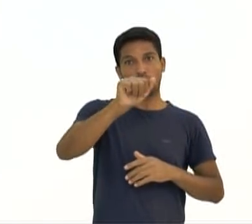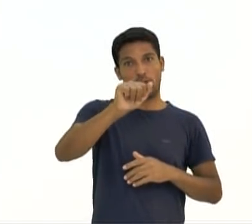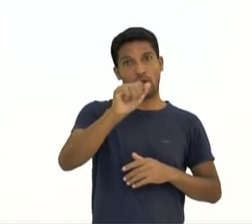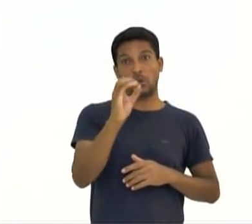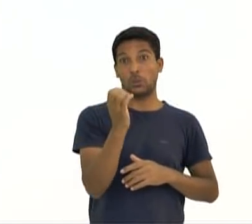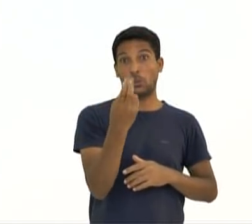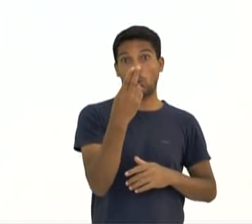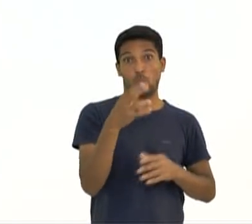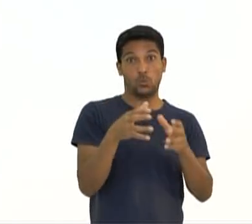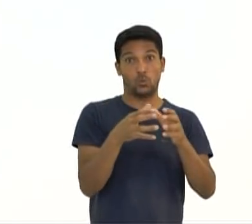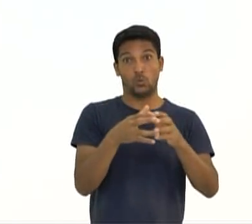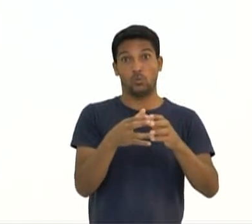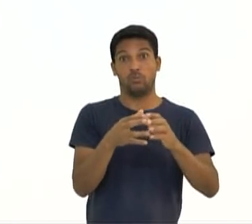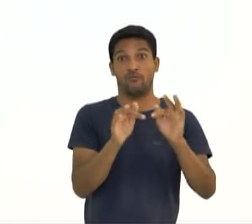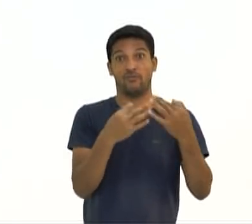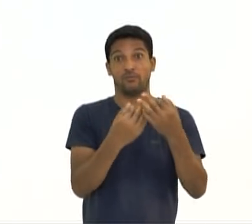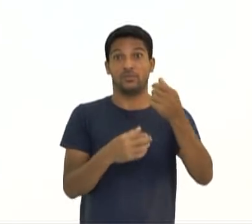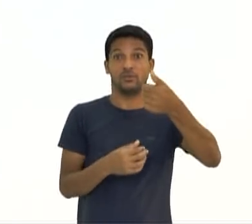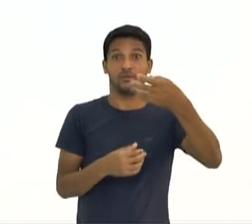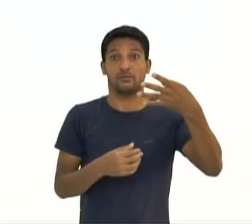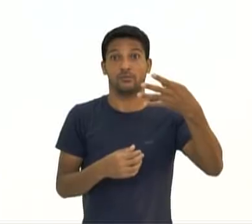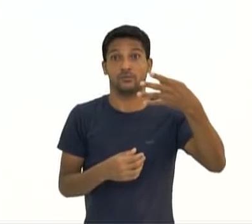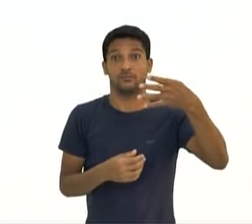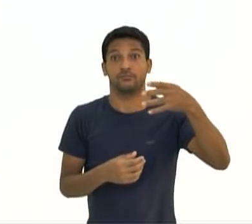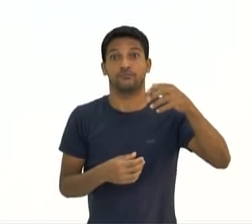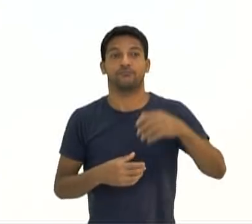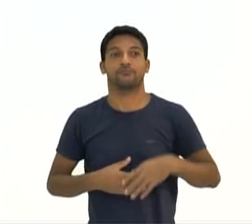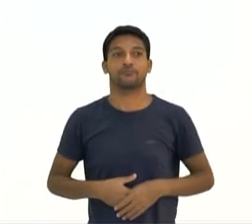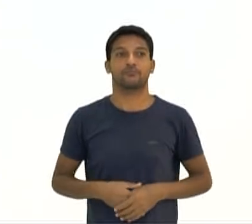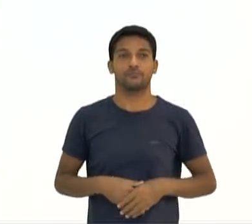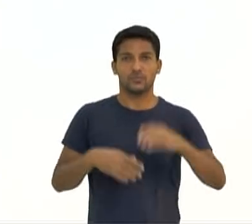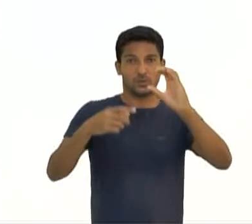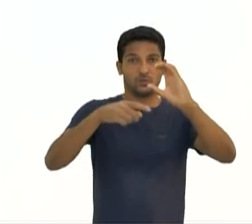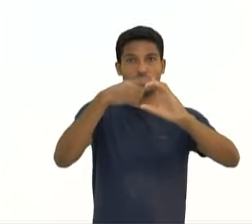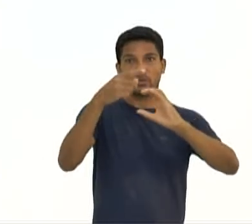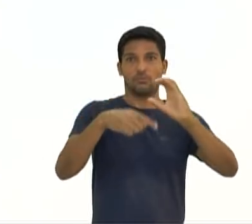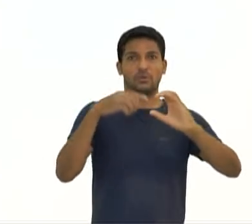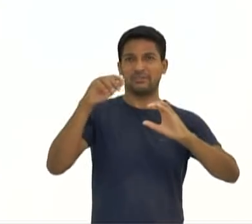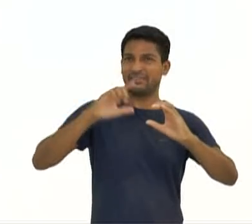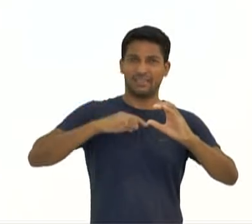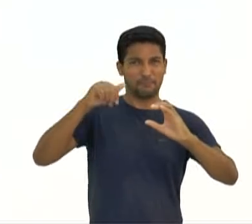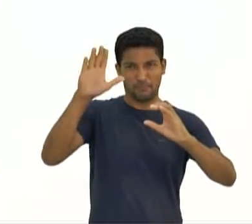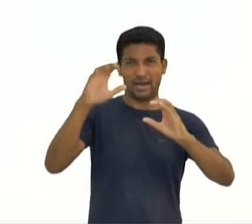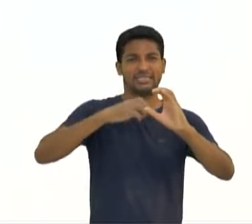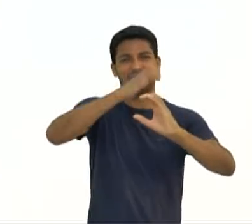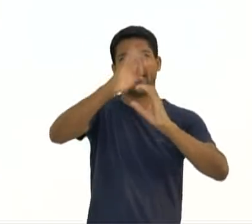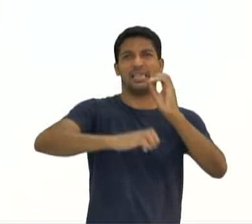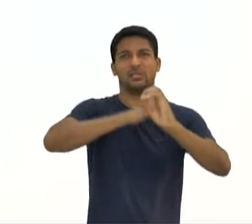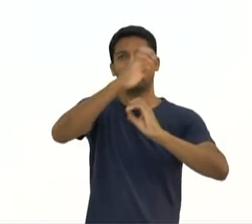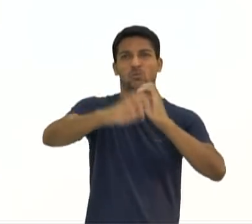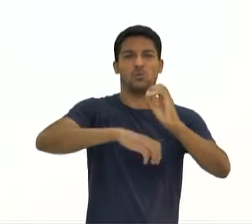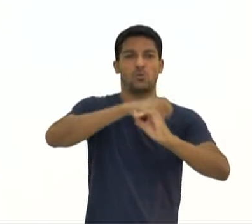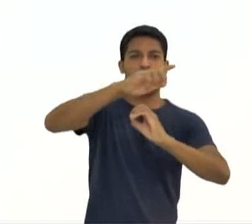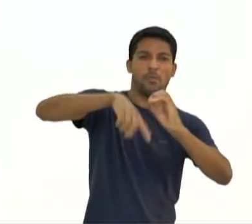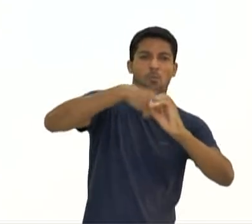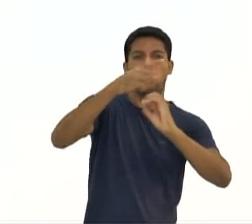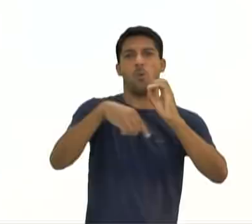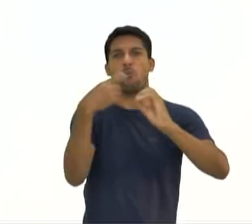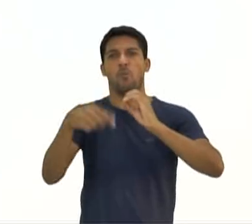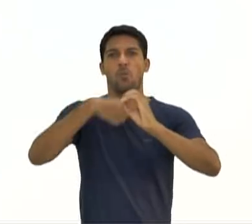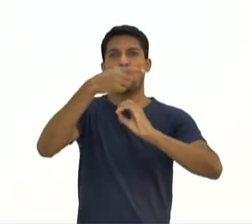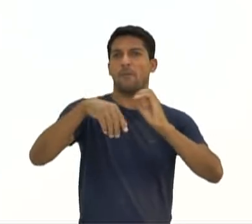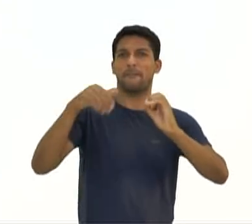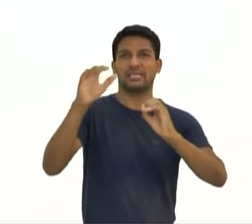Então o carbono da família 4A é o elemento mais eletronegativo que tem, aquele elemento que tem mais a tendência